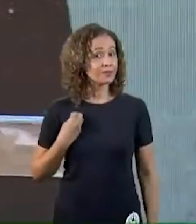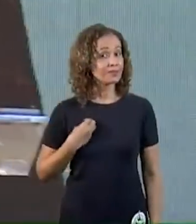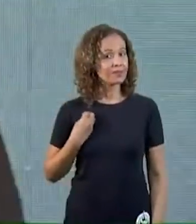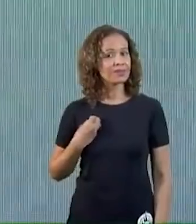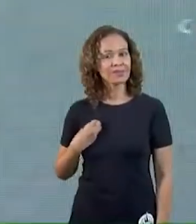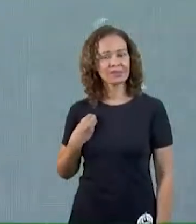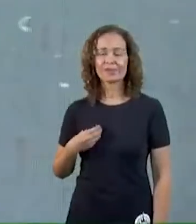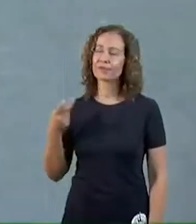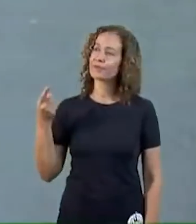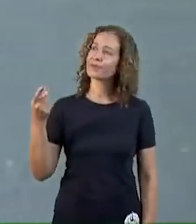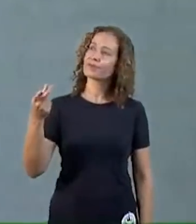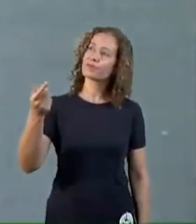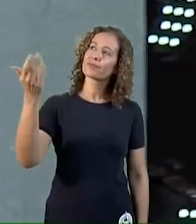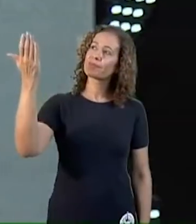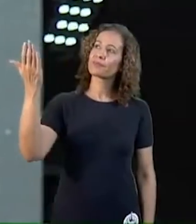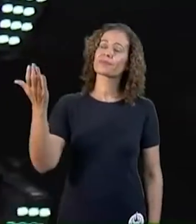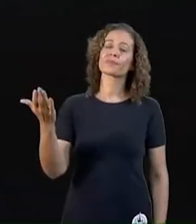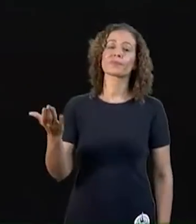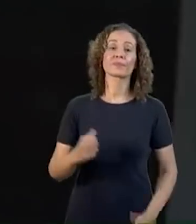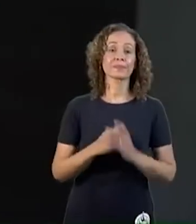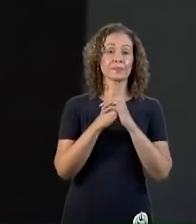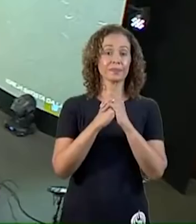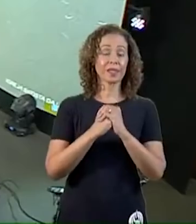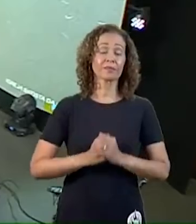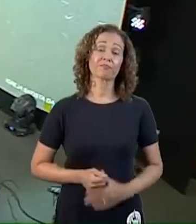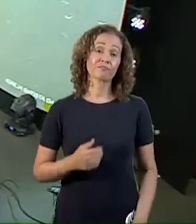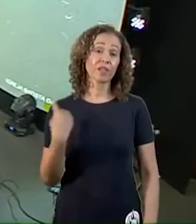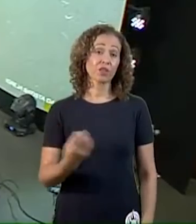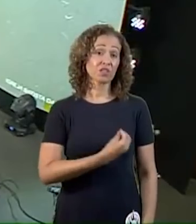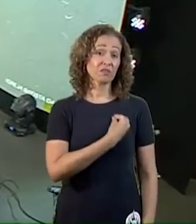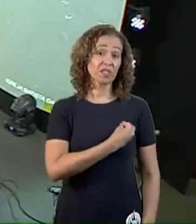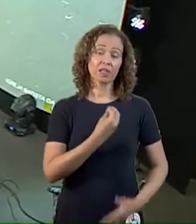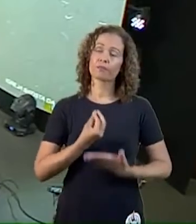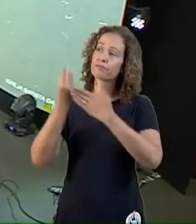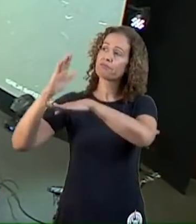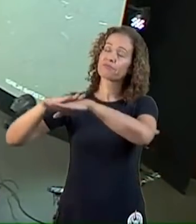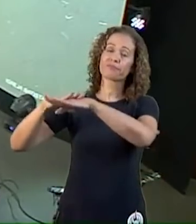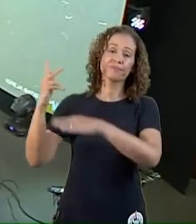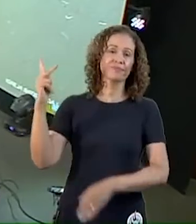que vivo está. Só estou na mão dele.